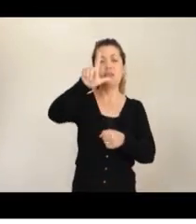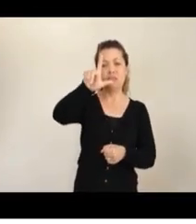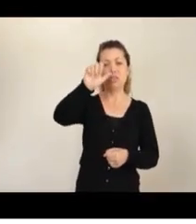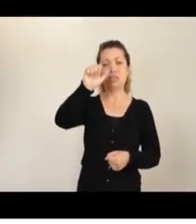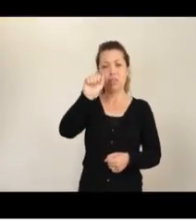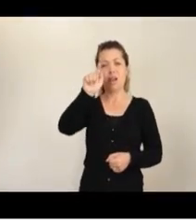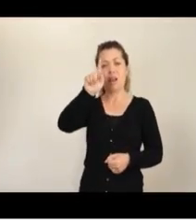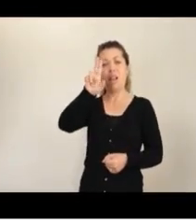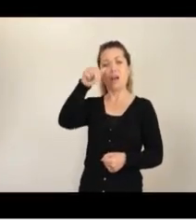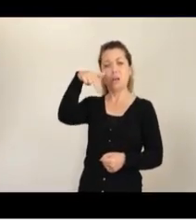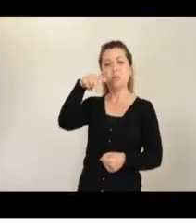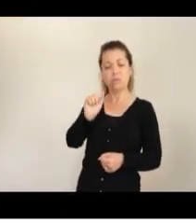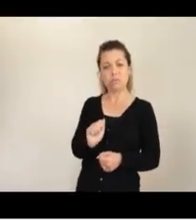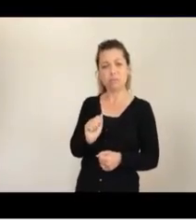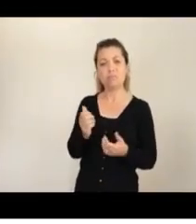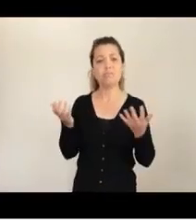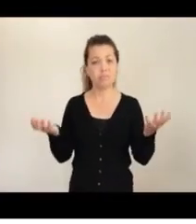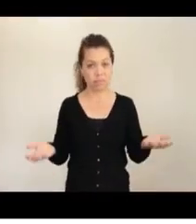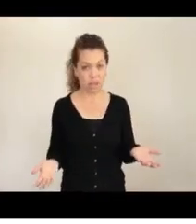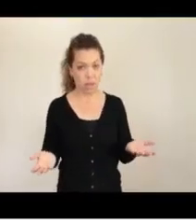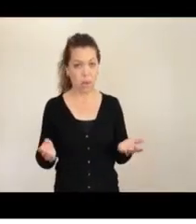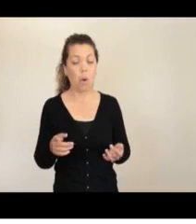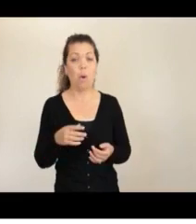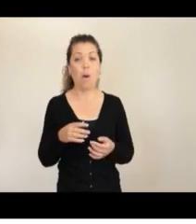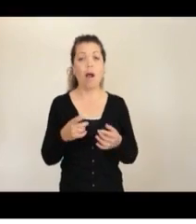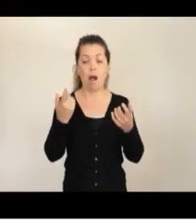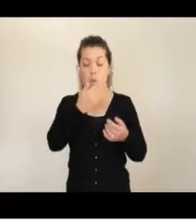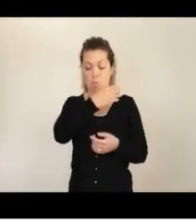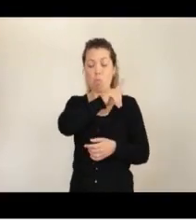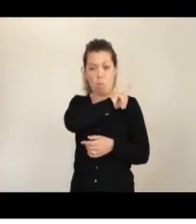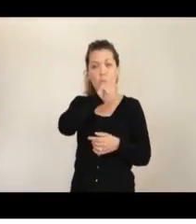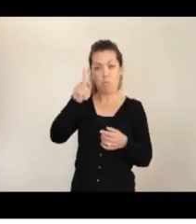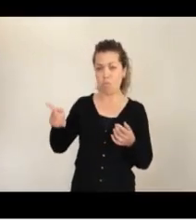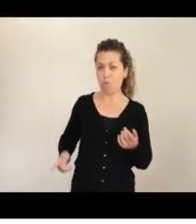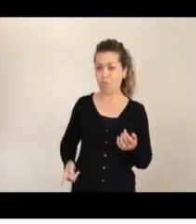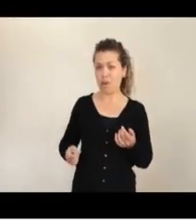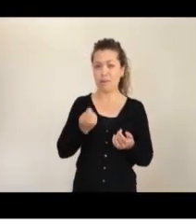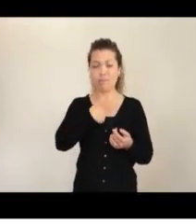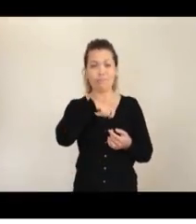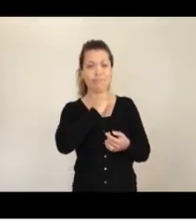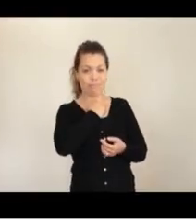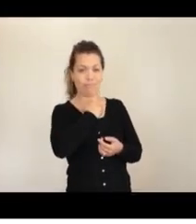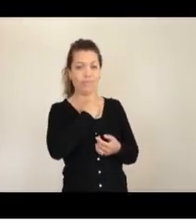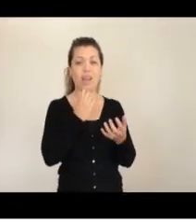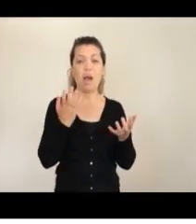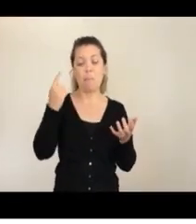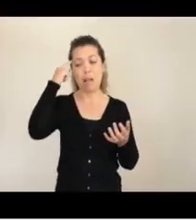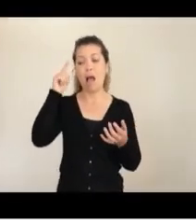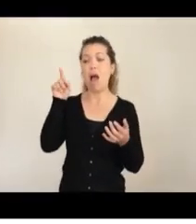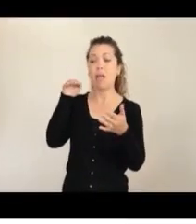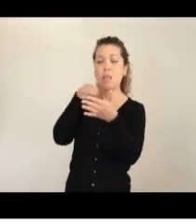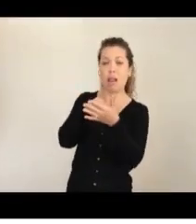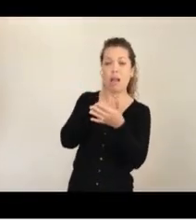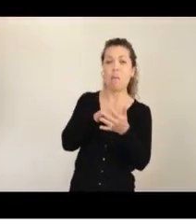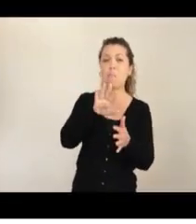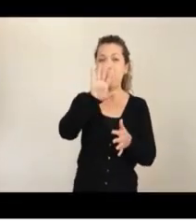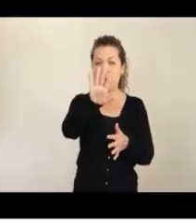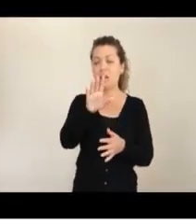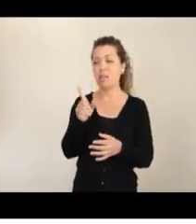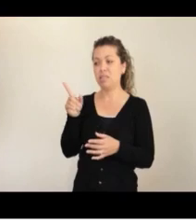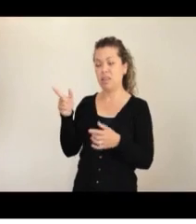com ele, o ideal de riqueza e do desbravamento. Para isso, a localização da cidade, tendo o rio como elemento